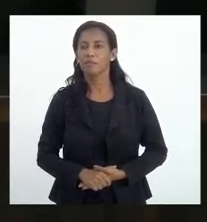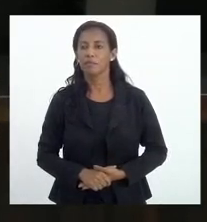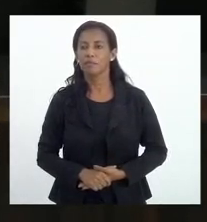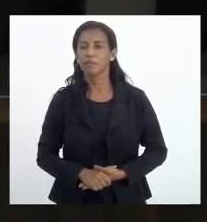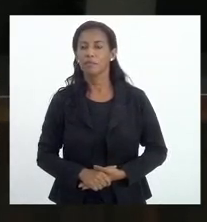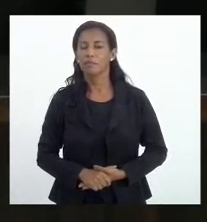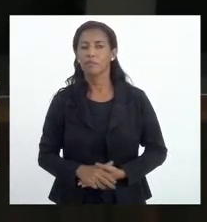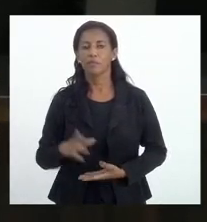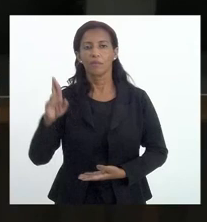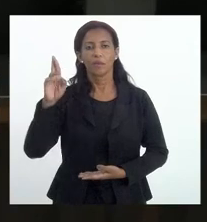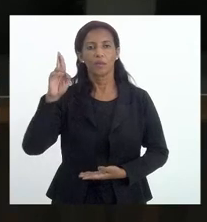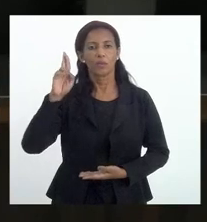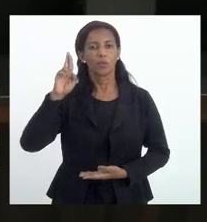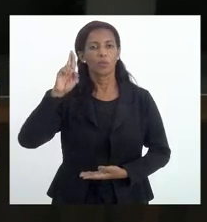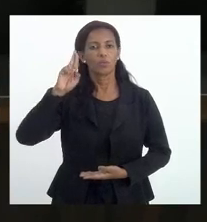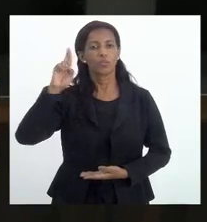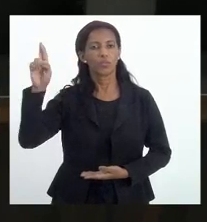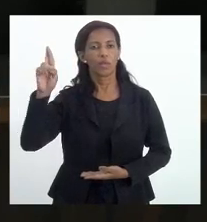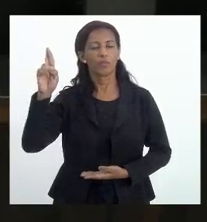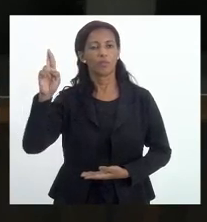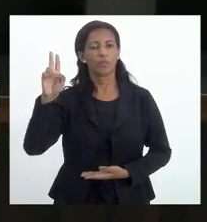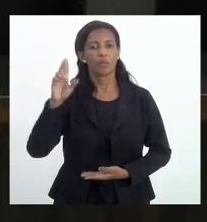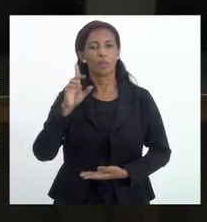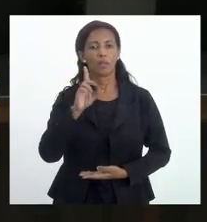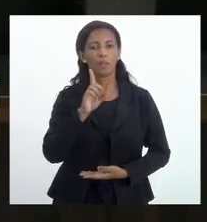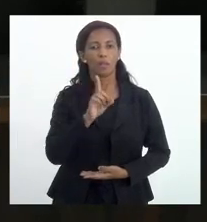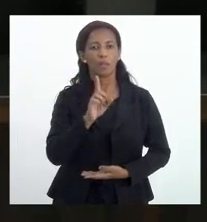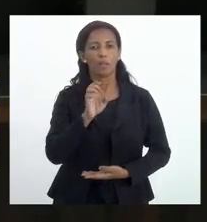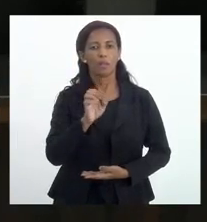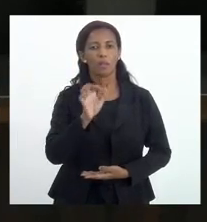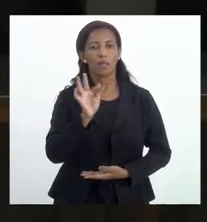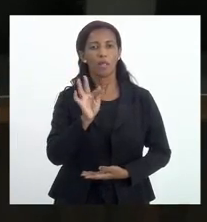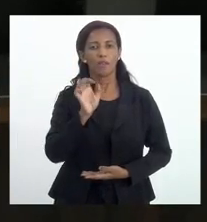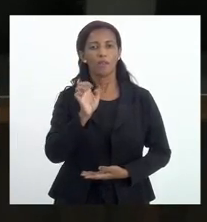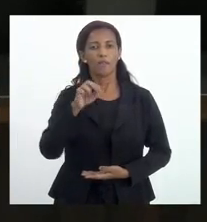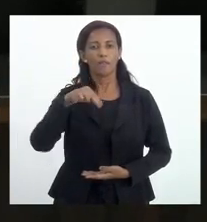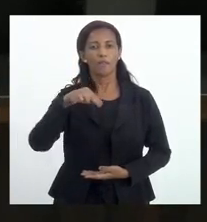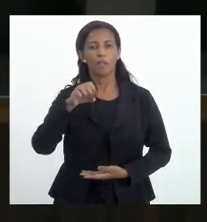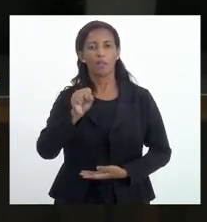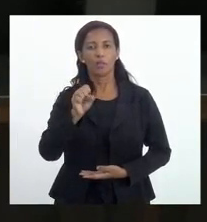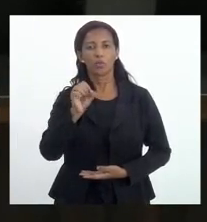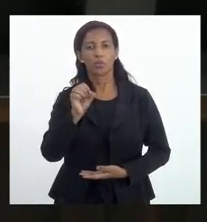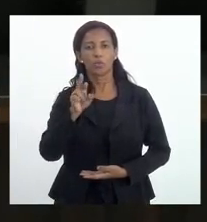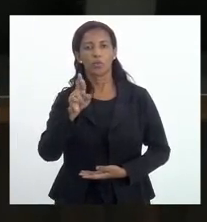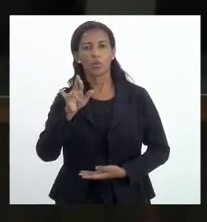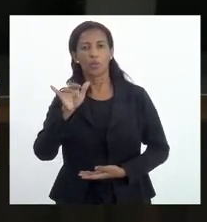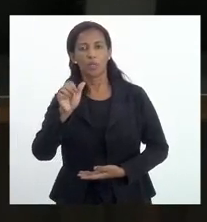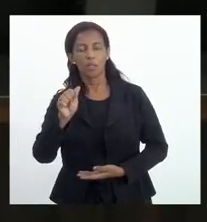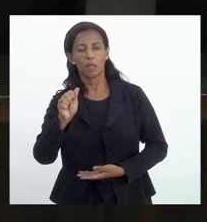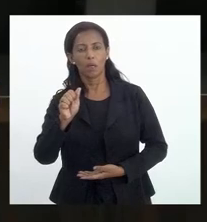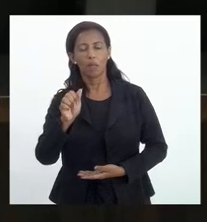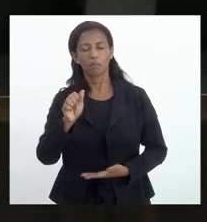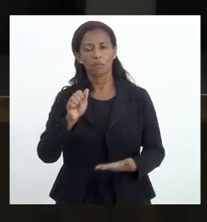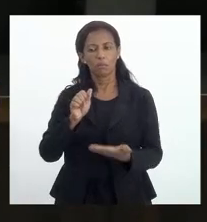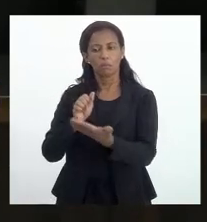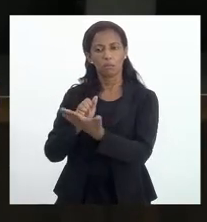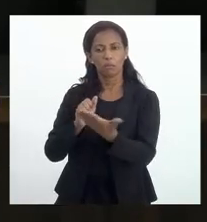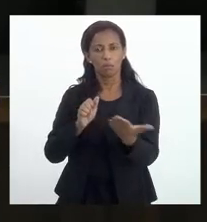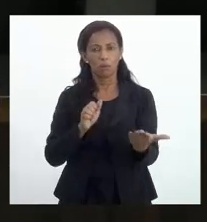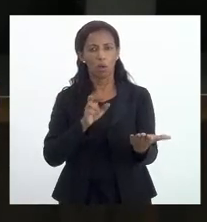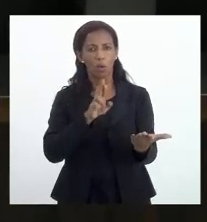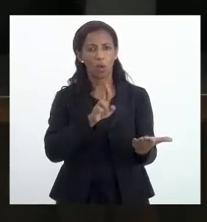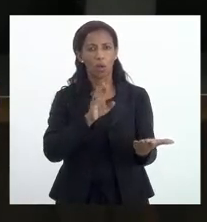o chefe da Defensoria, doutor Rodrigo, para fazer parte da mesa.